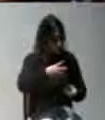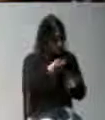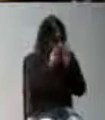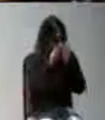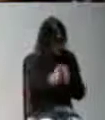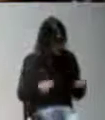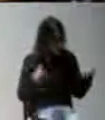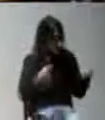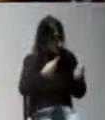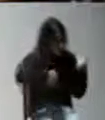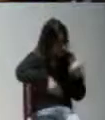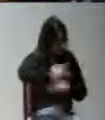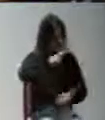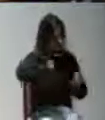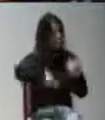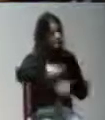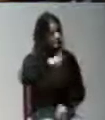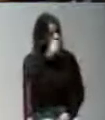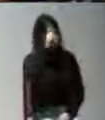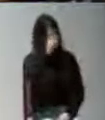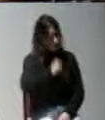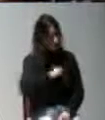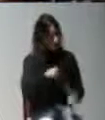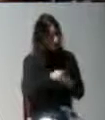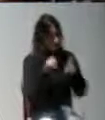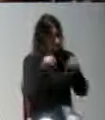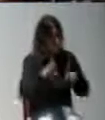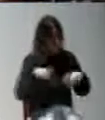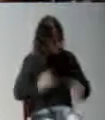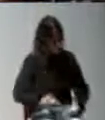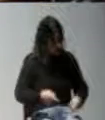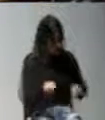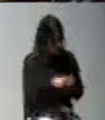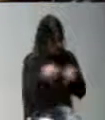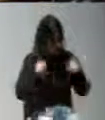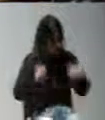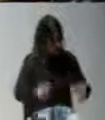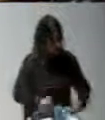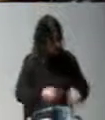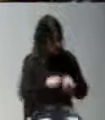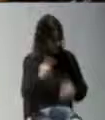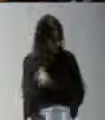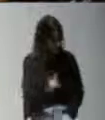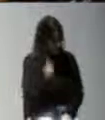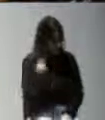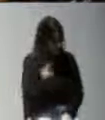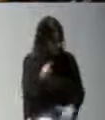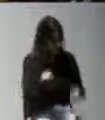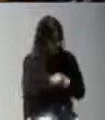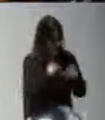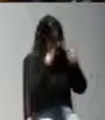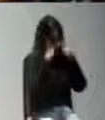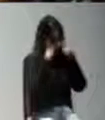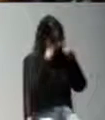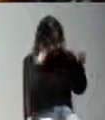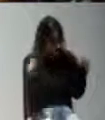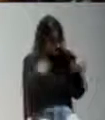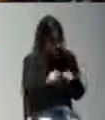natureza área do ser humano, desde o céu ao mundo. E para além disso, atentando para a